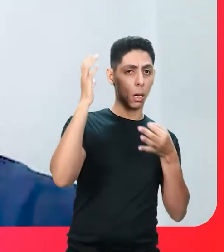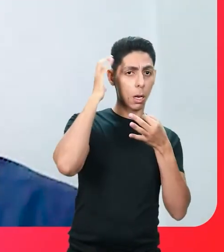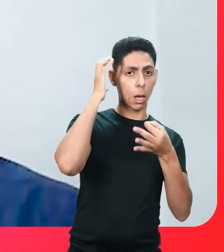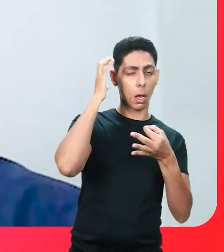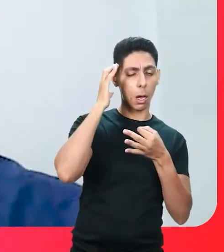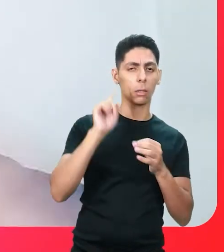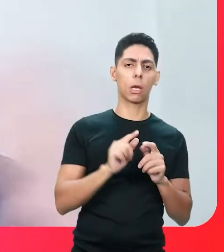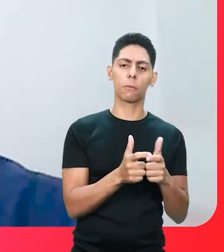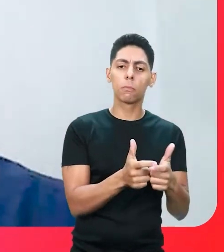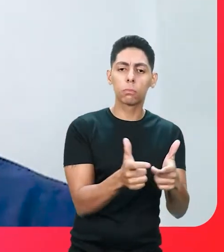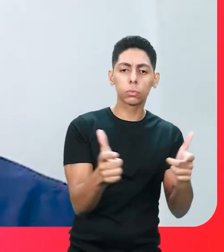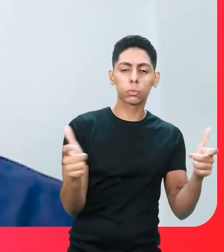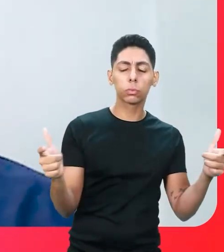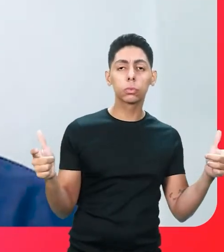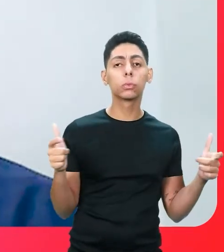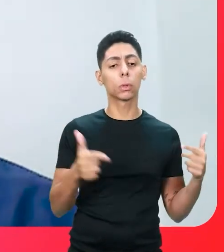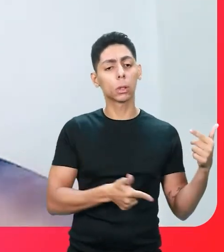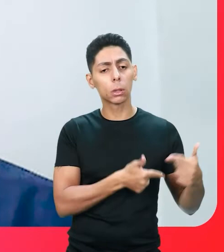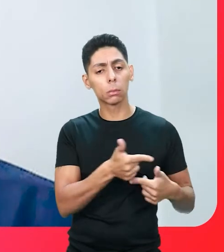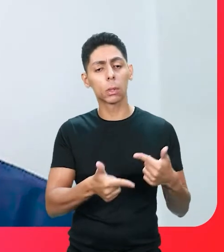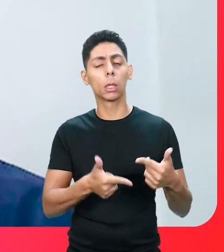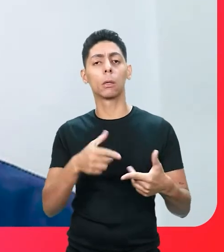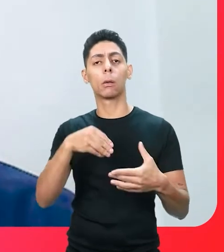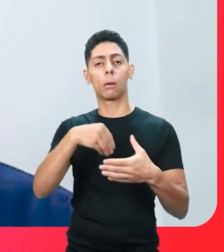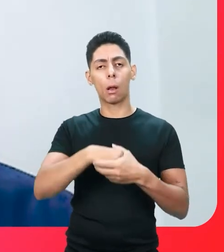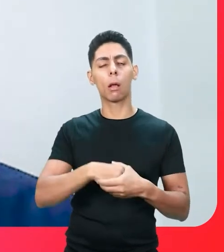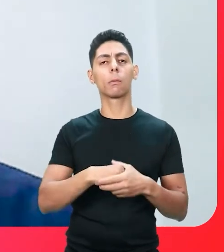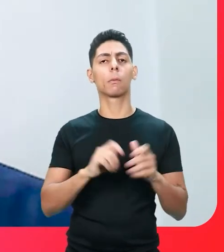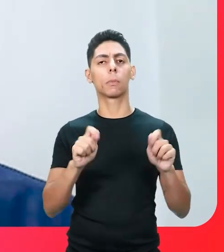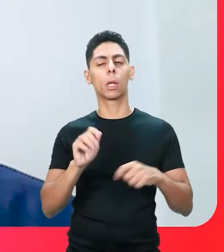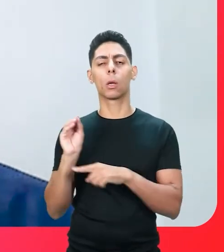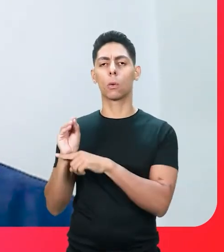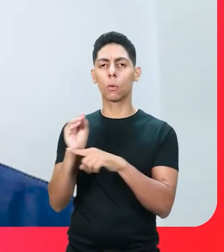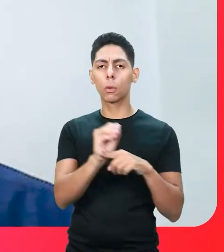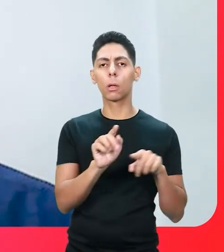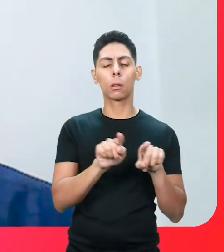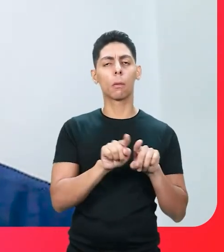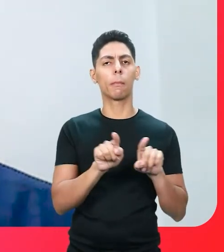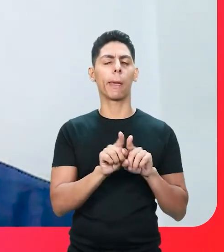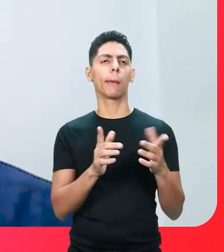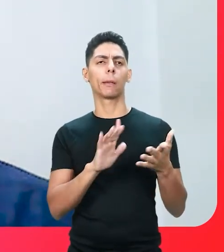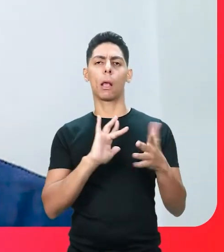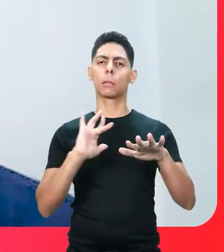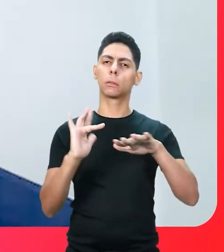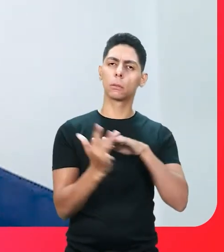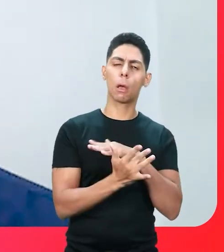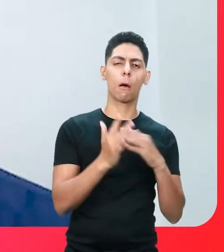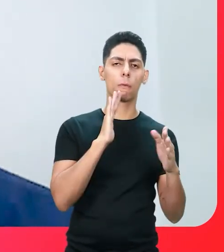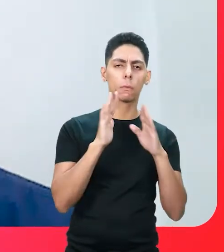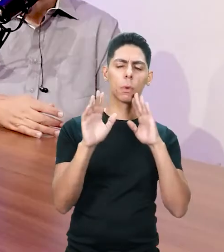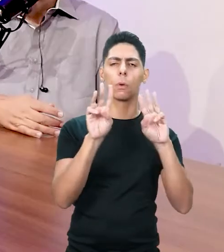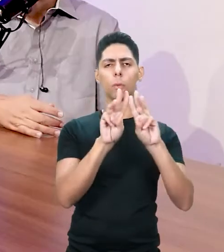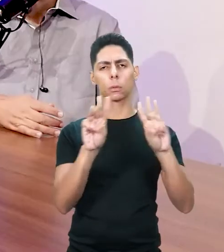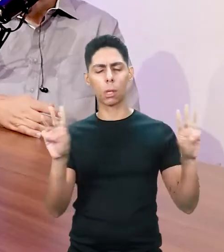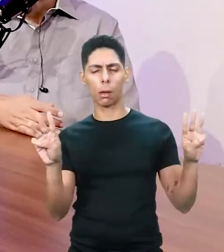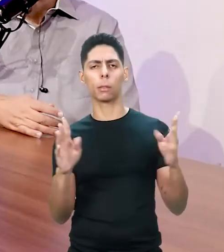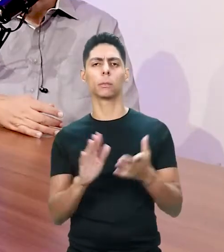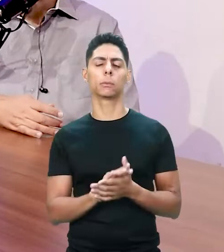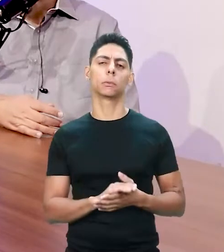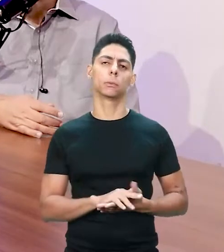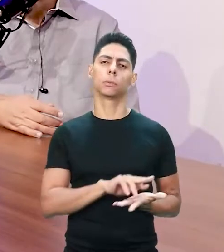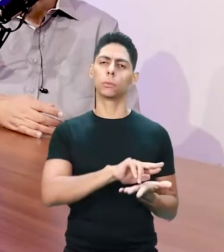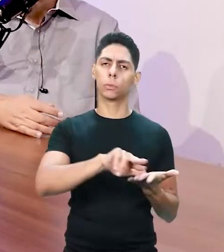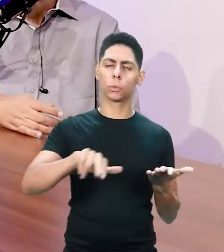se ampliando da rádio para cuidar também da página do Facebook, do site da ONCB. Então, eu e esses